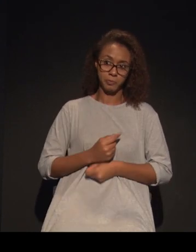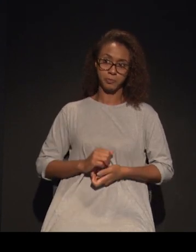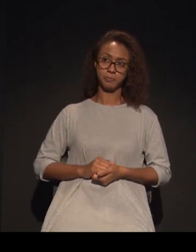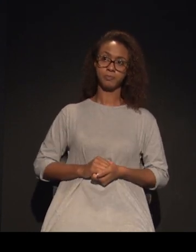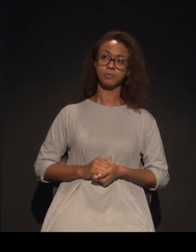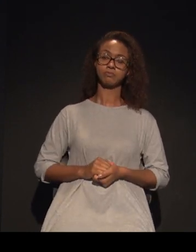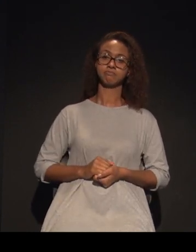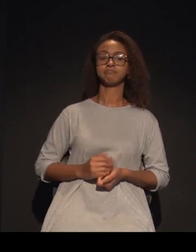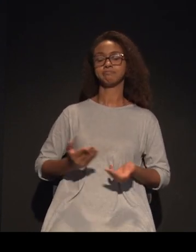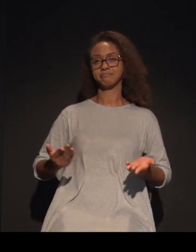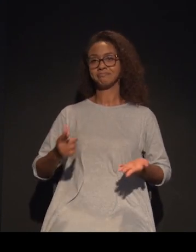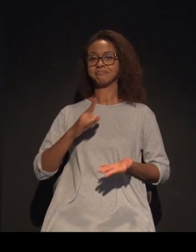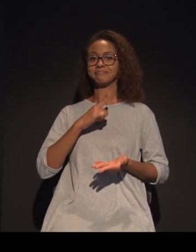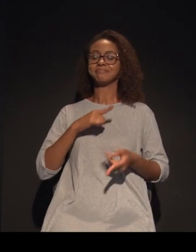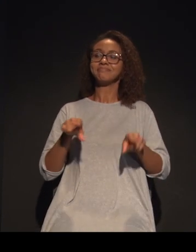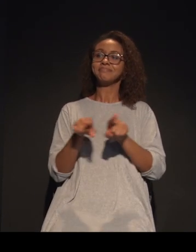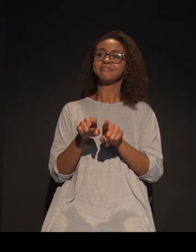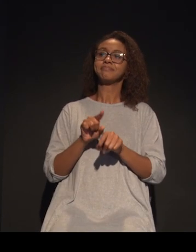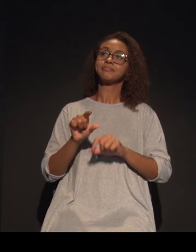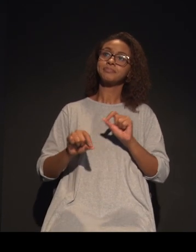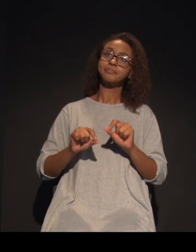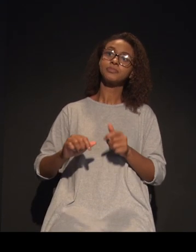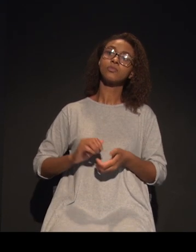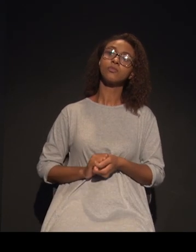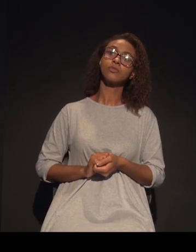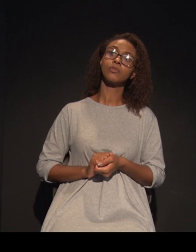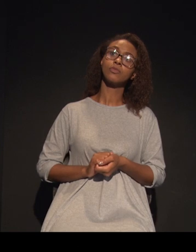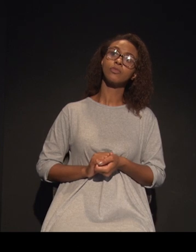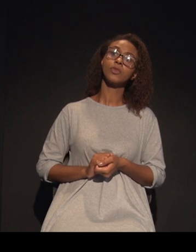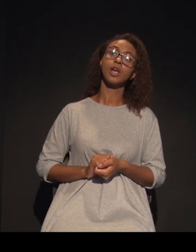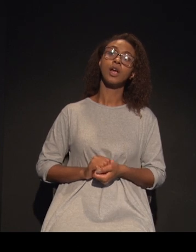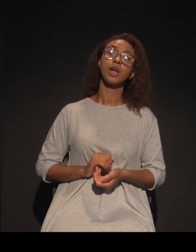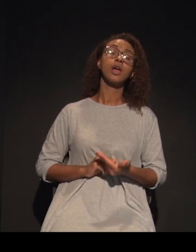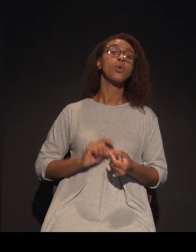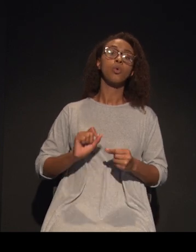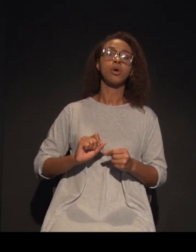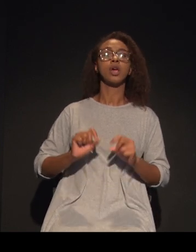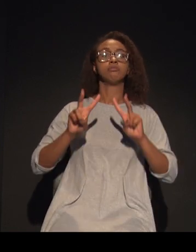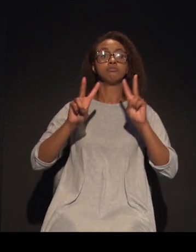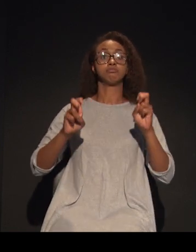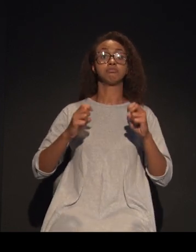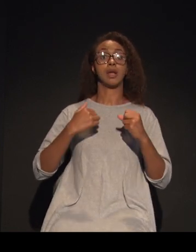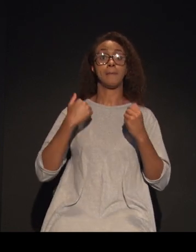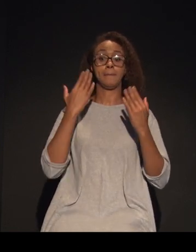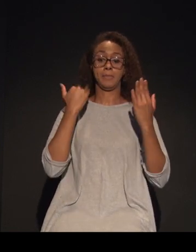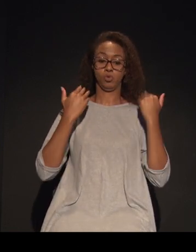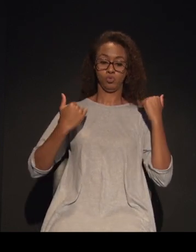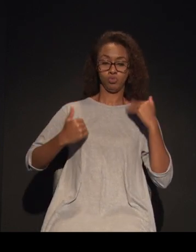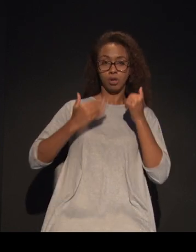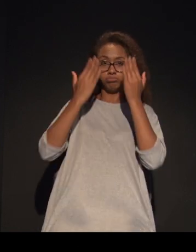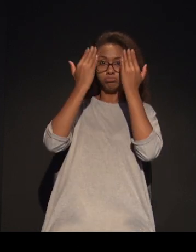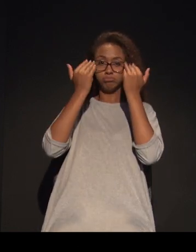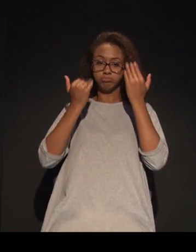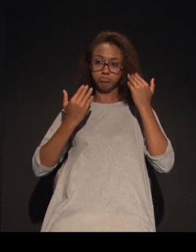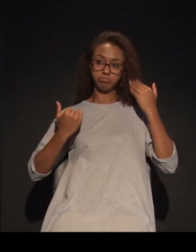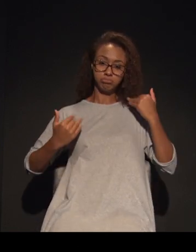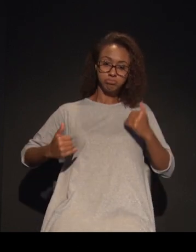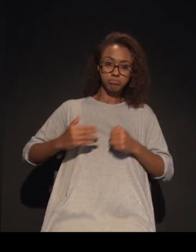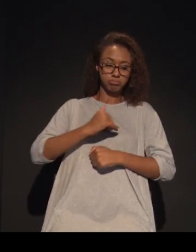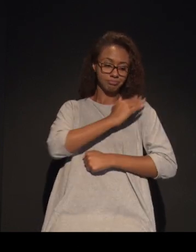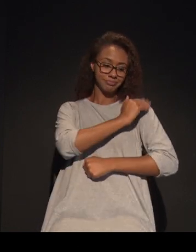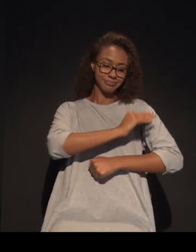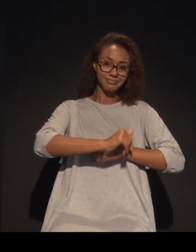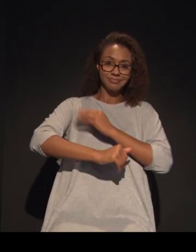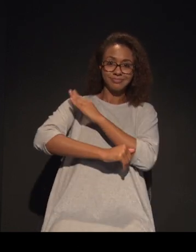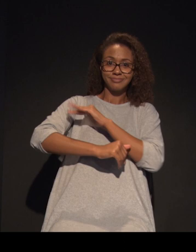como coloquei mais um essa é uma pintura né essa pintura tanto é que a menina